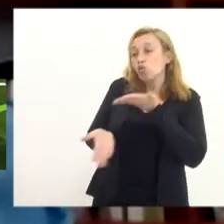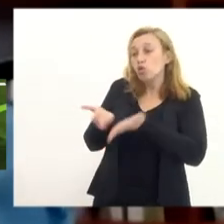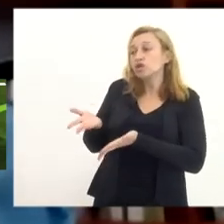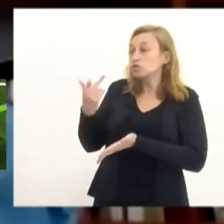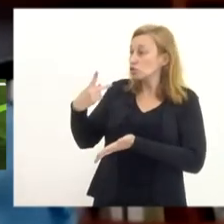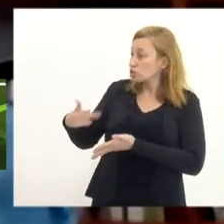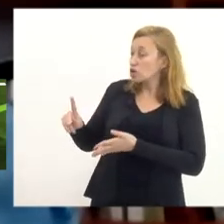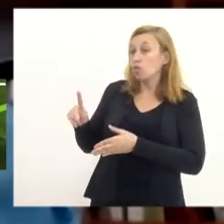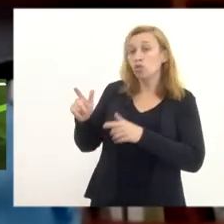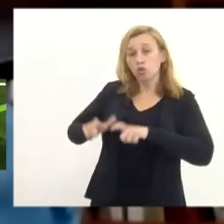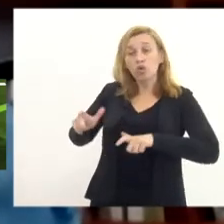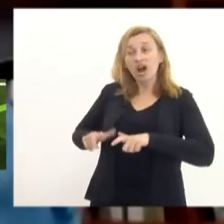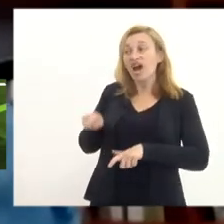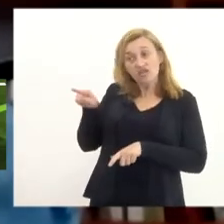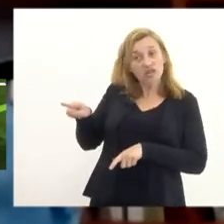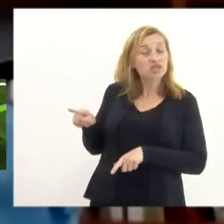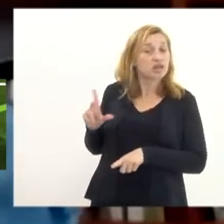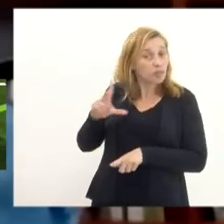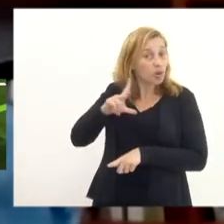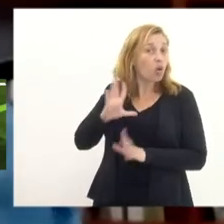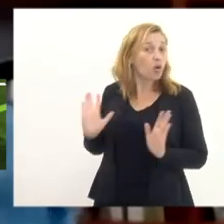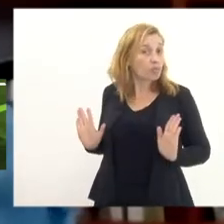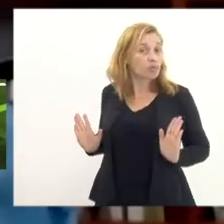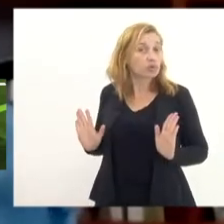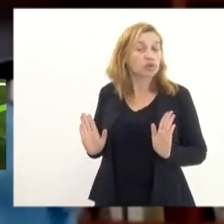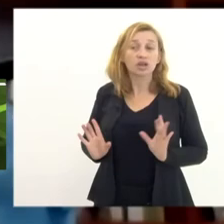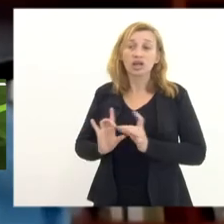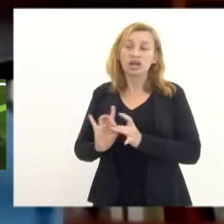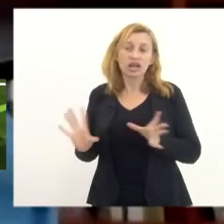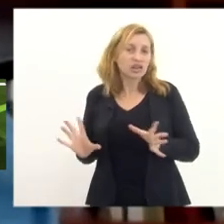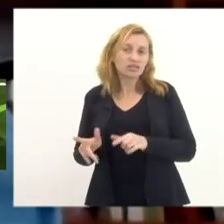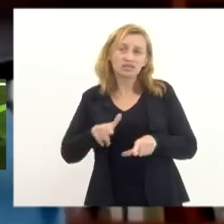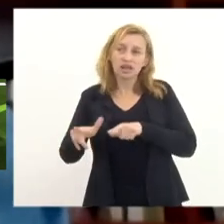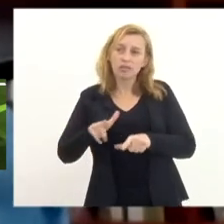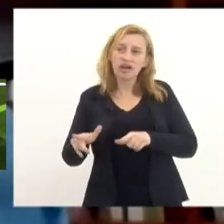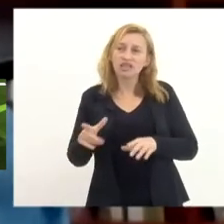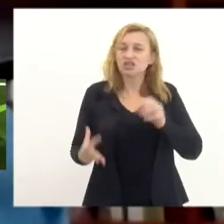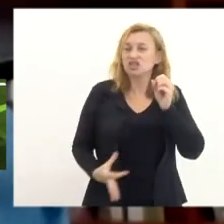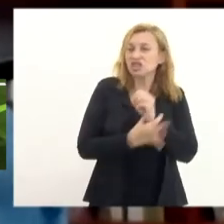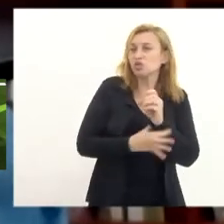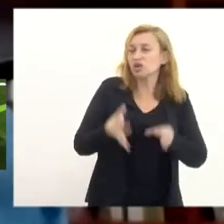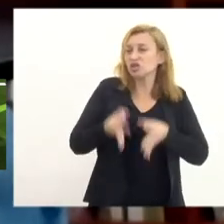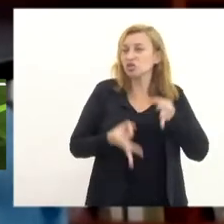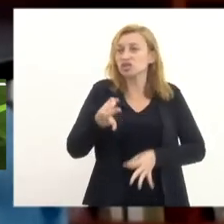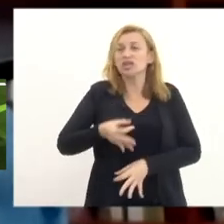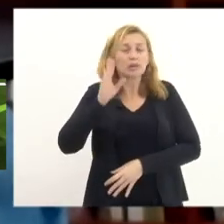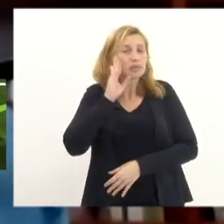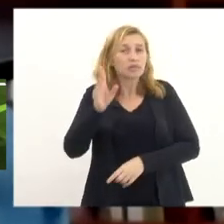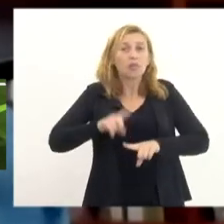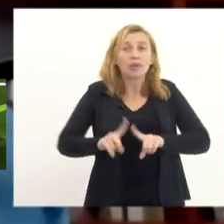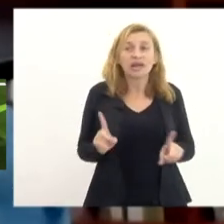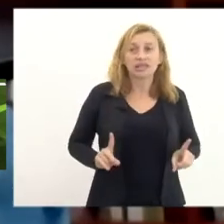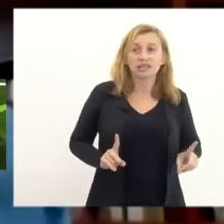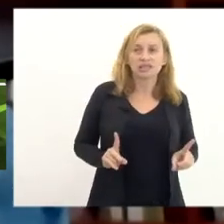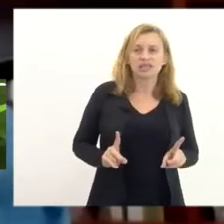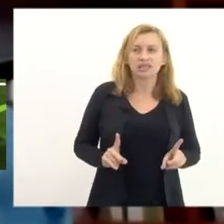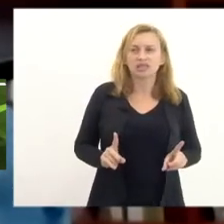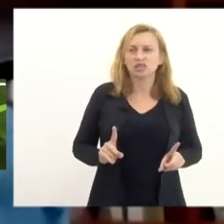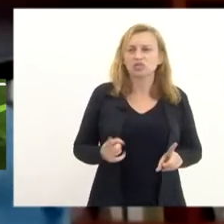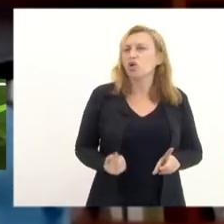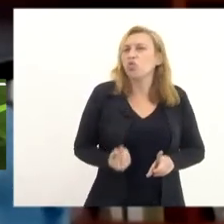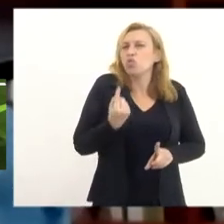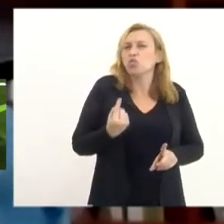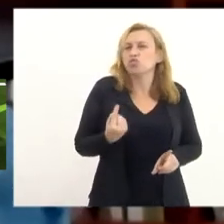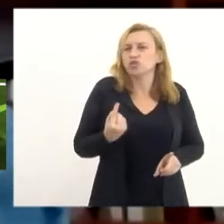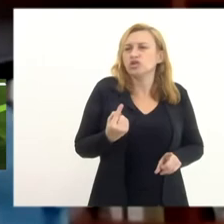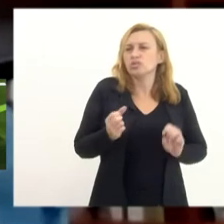acreditando no Adam Smith, na mão do livre mercado. Essa história de segurança jurídica ela é fundamental, mas não é a única coisa.